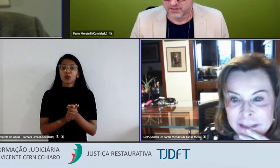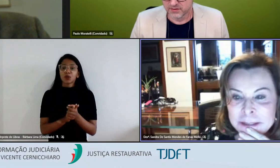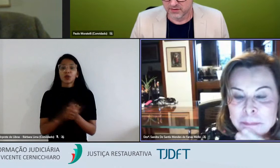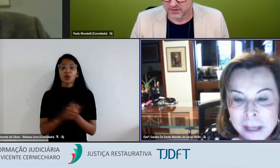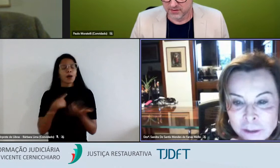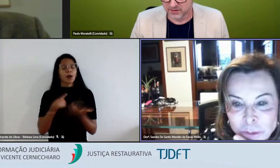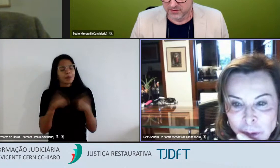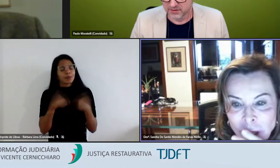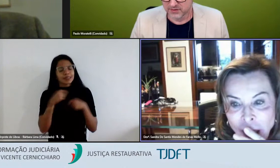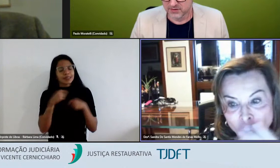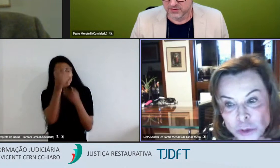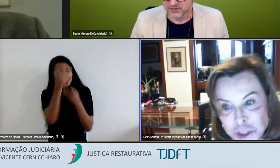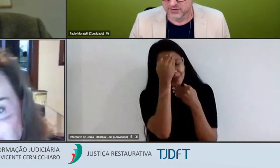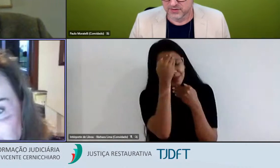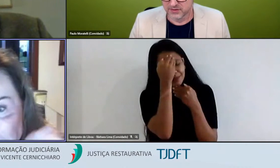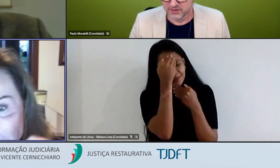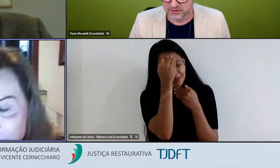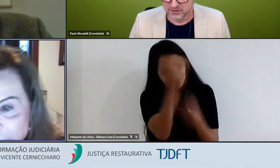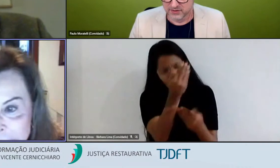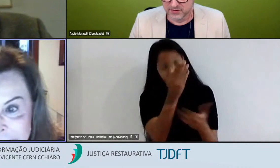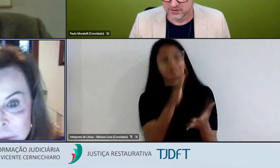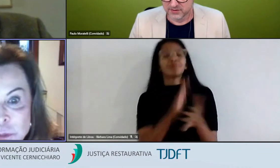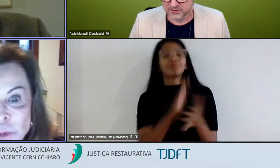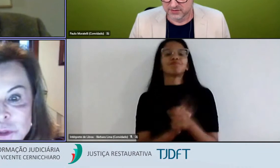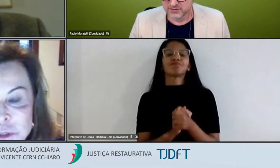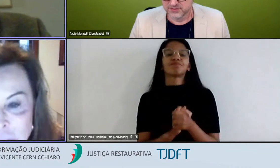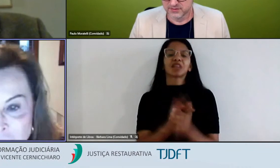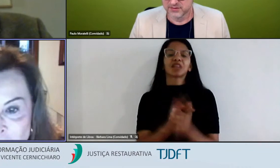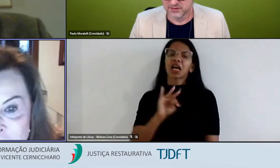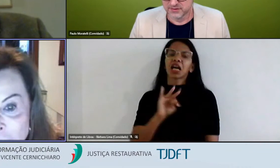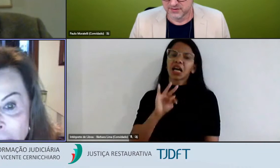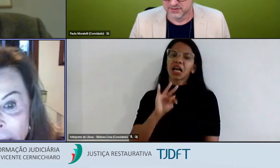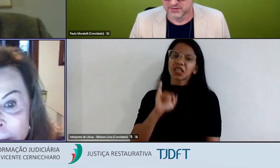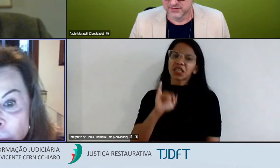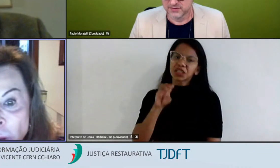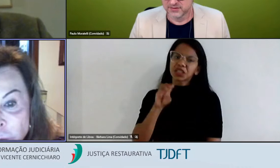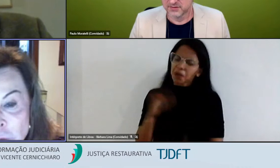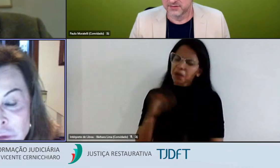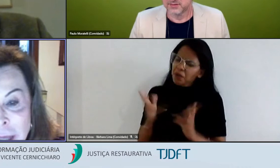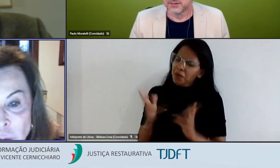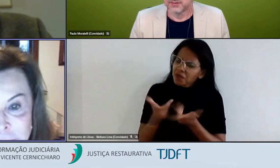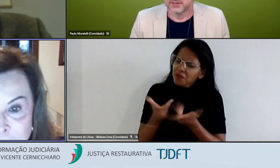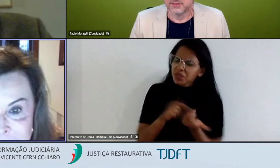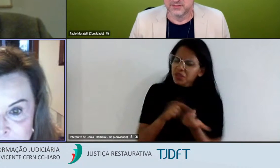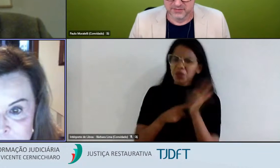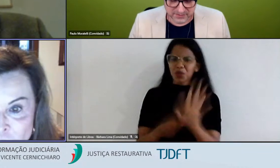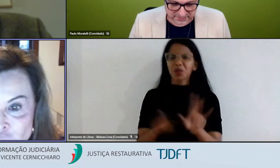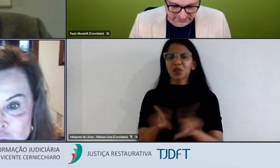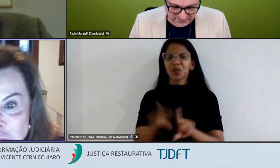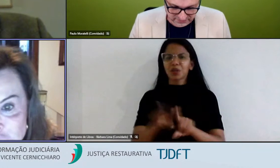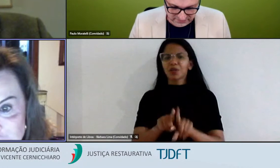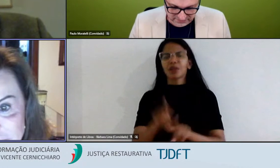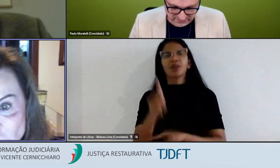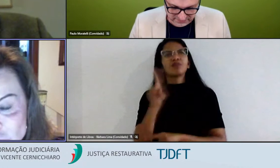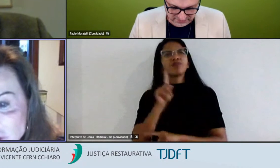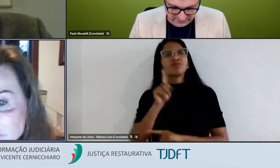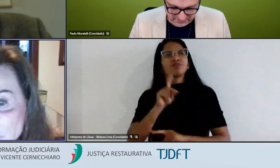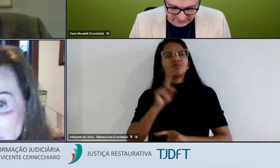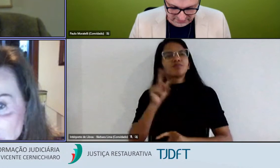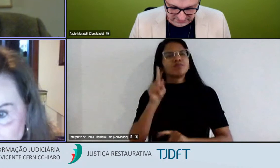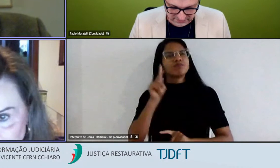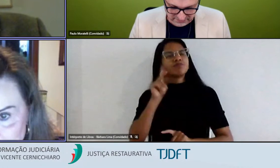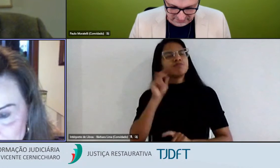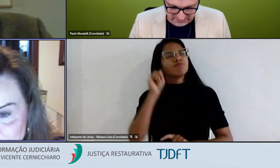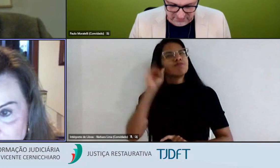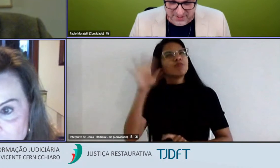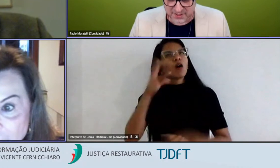nosso agradecimento ao TIM pela belíssima exposição e por renovar nossa percepção de justiça com direito